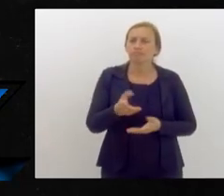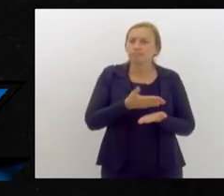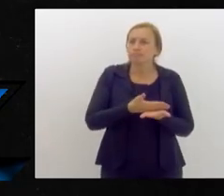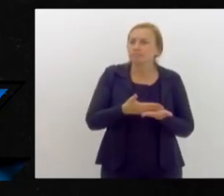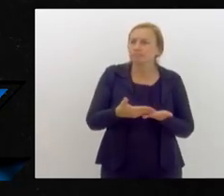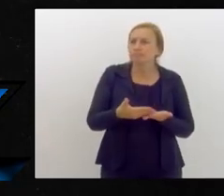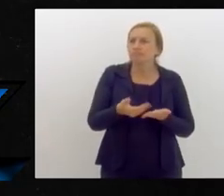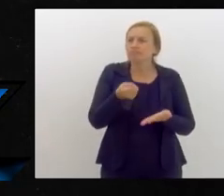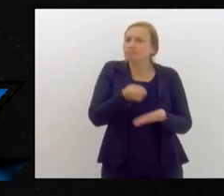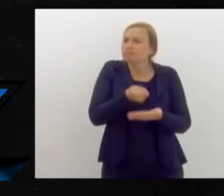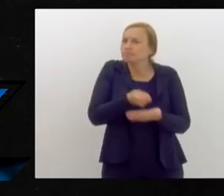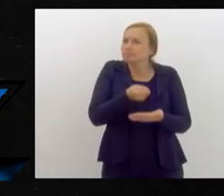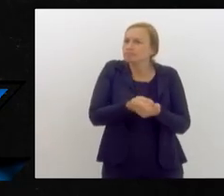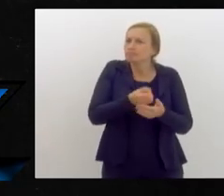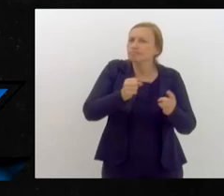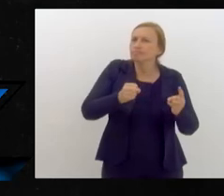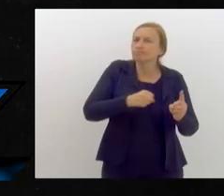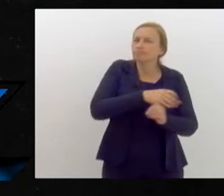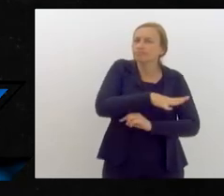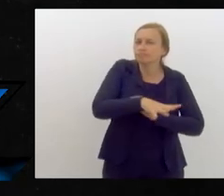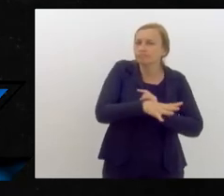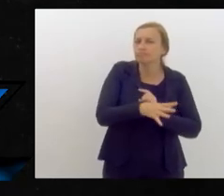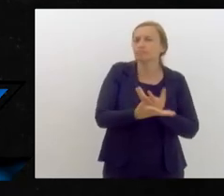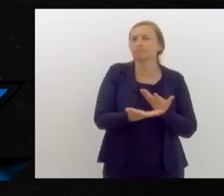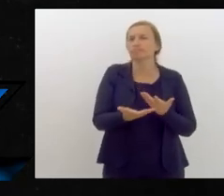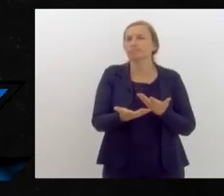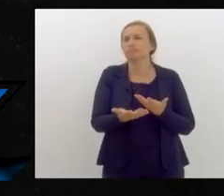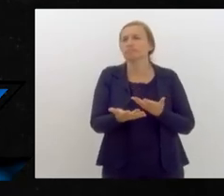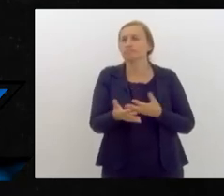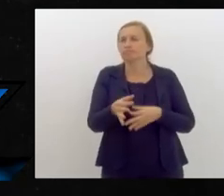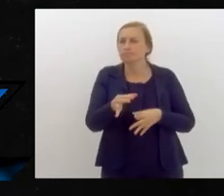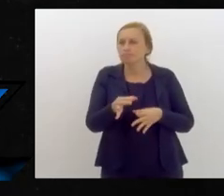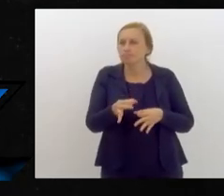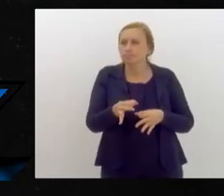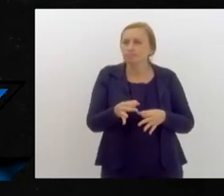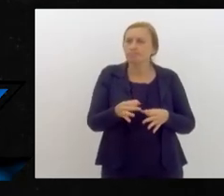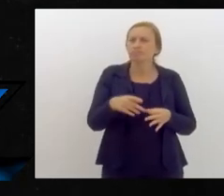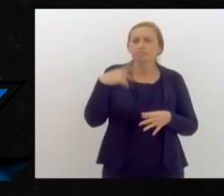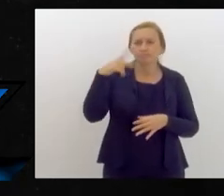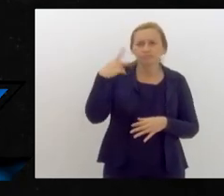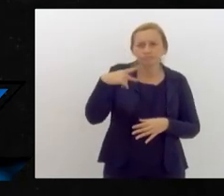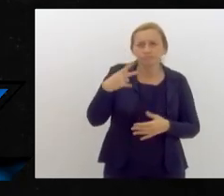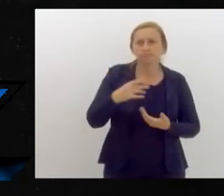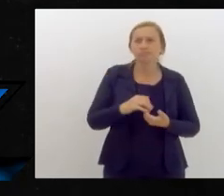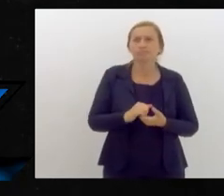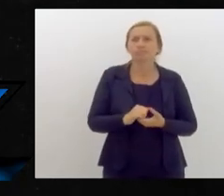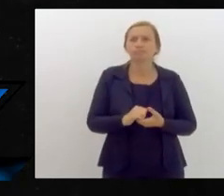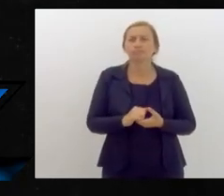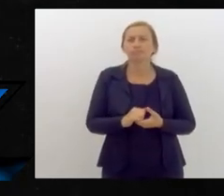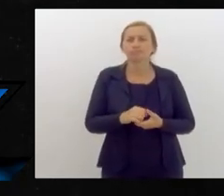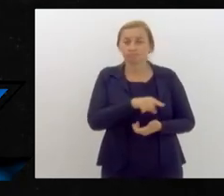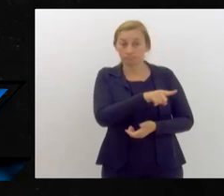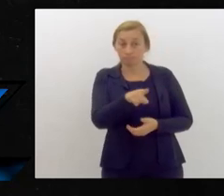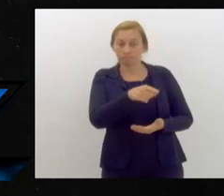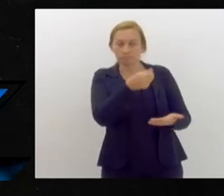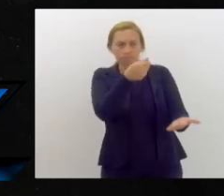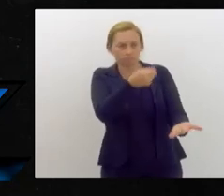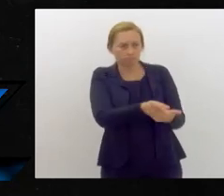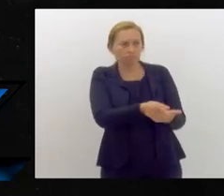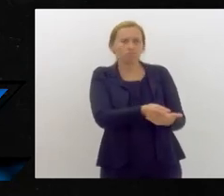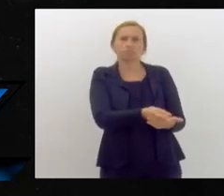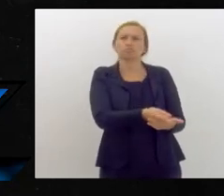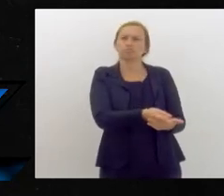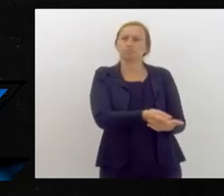começa a ter uma cobrança da sociedade civil organizada dos parlamentos para que eles cumpram as